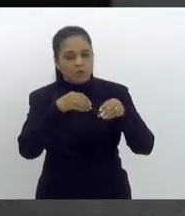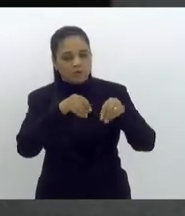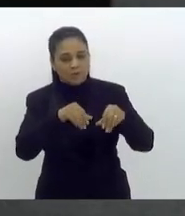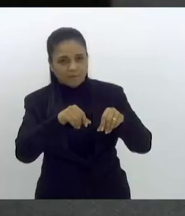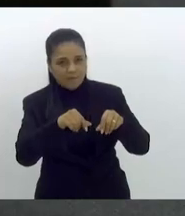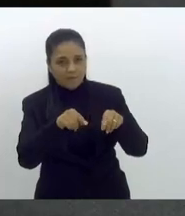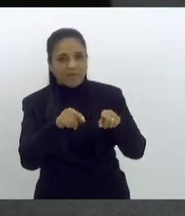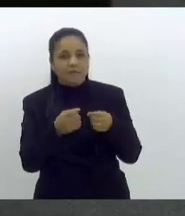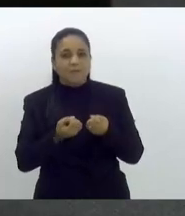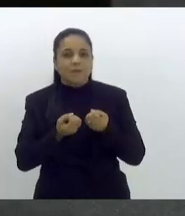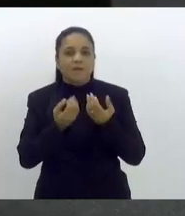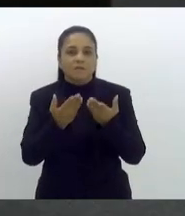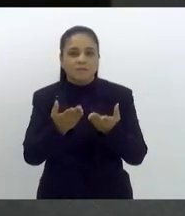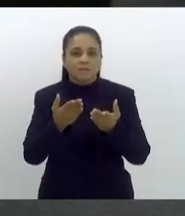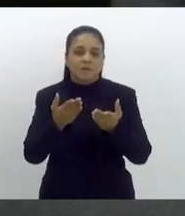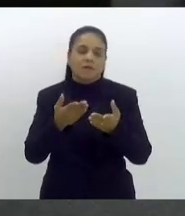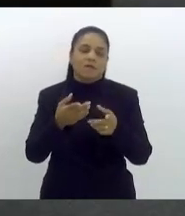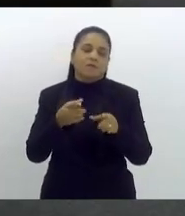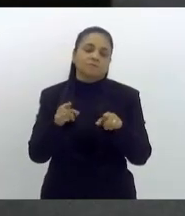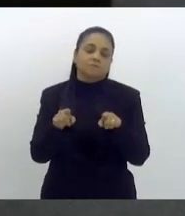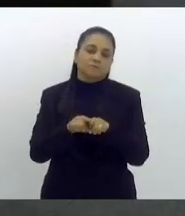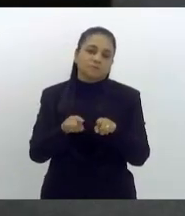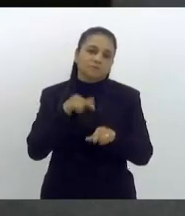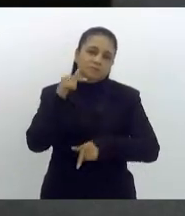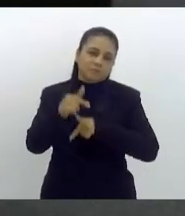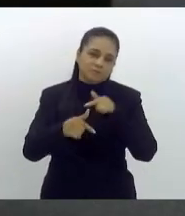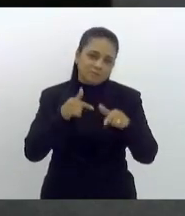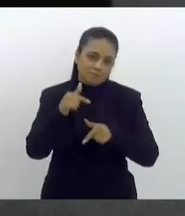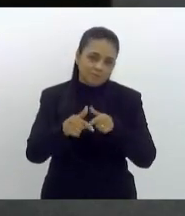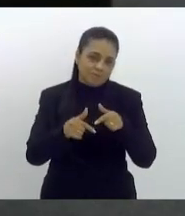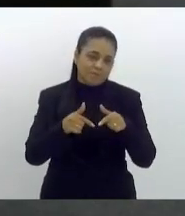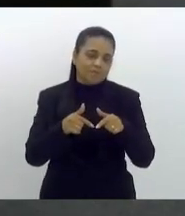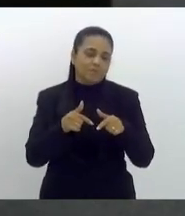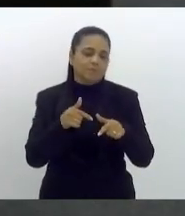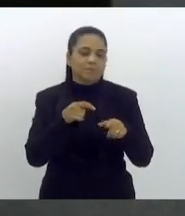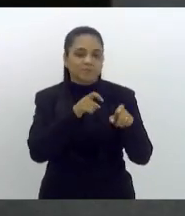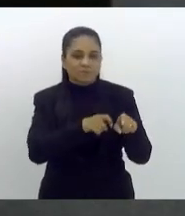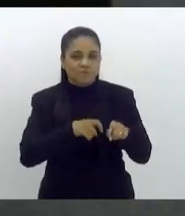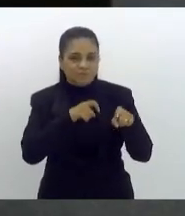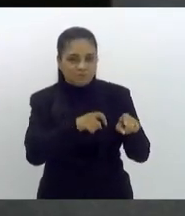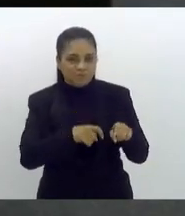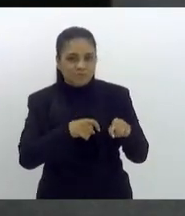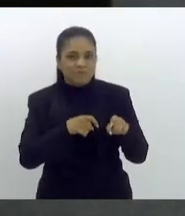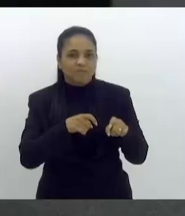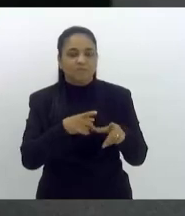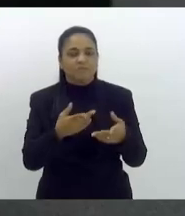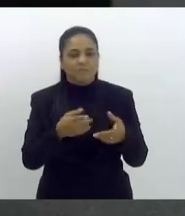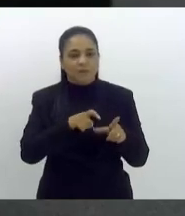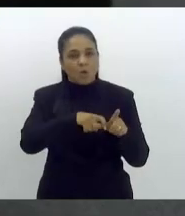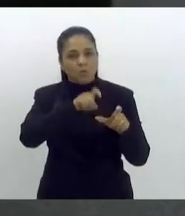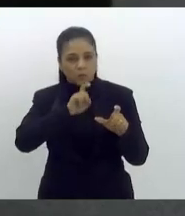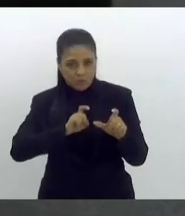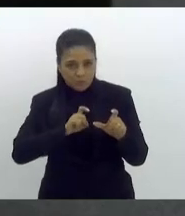que fazem as trabalhadoras e os trabalhadores do campo no sentido da entrega da Autonomia